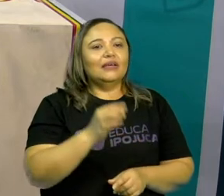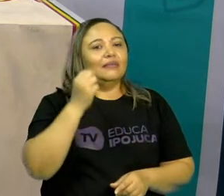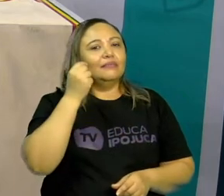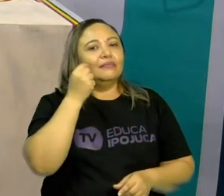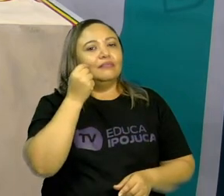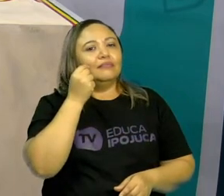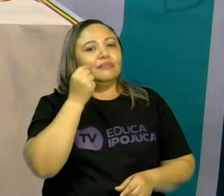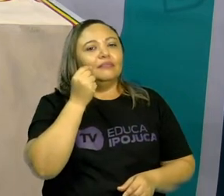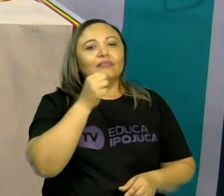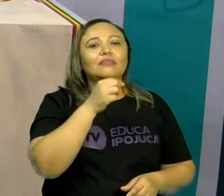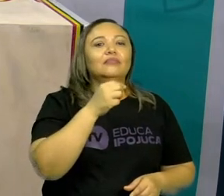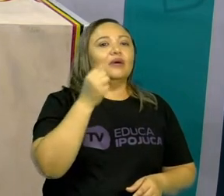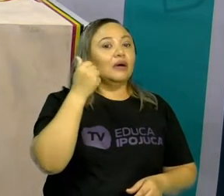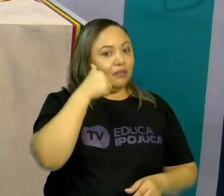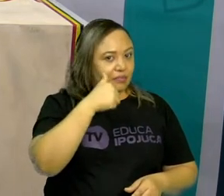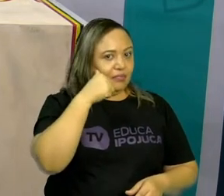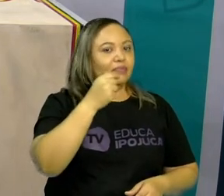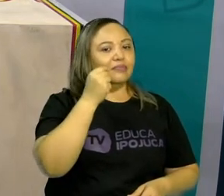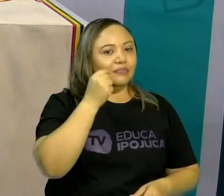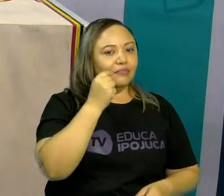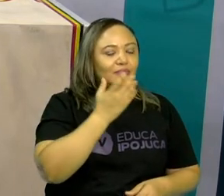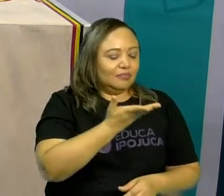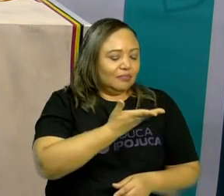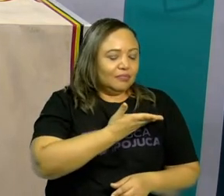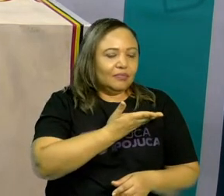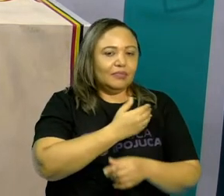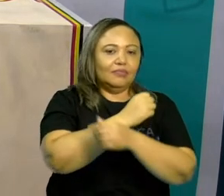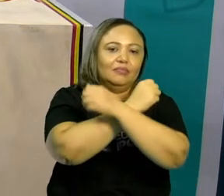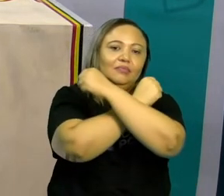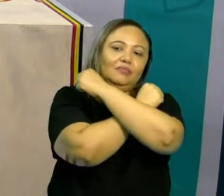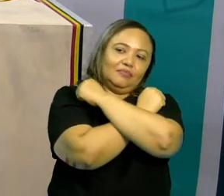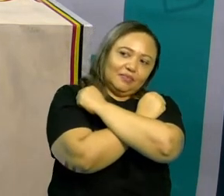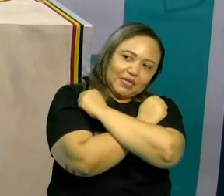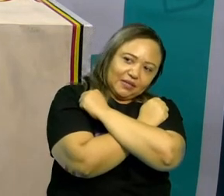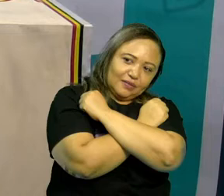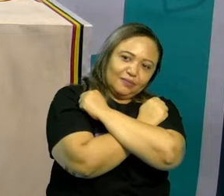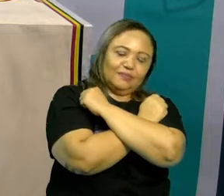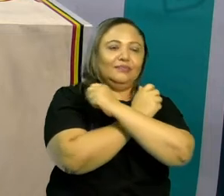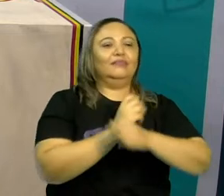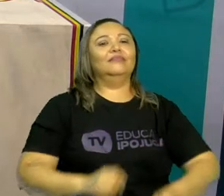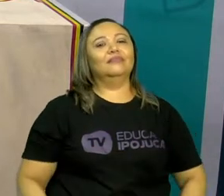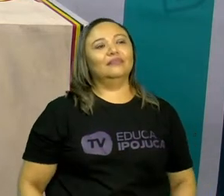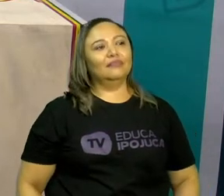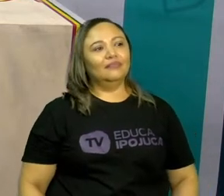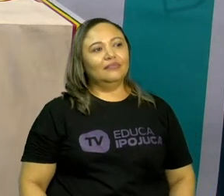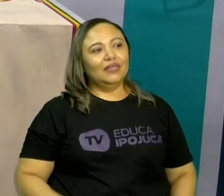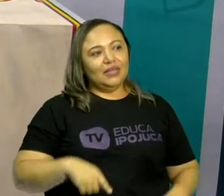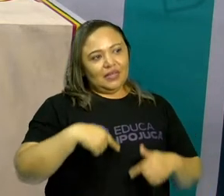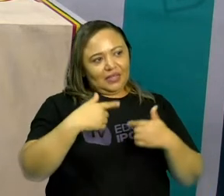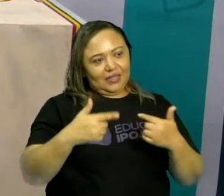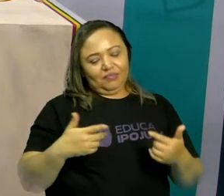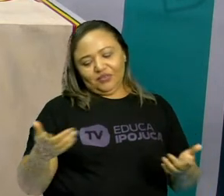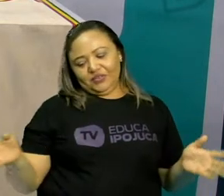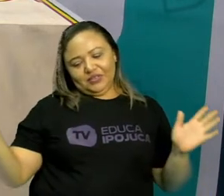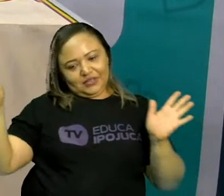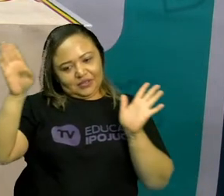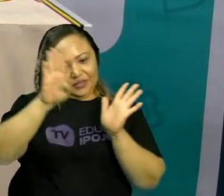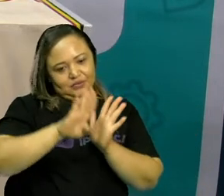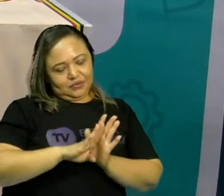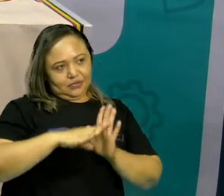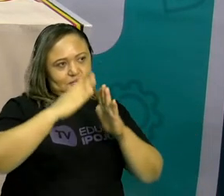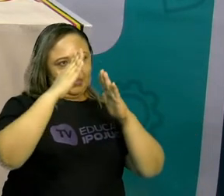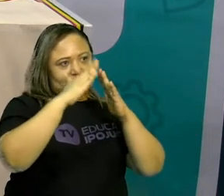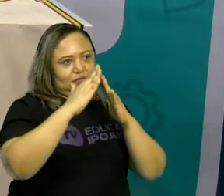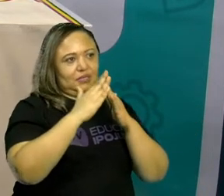ratinha minha amiguinha onde deu um belo abraço mas depois que eu cheguei em